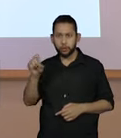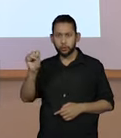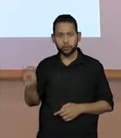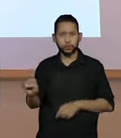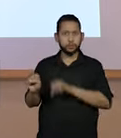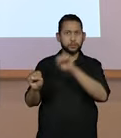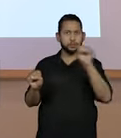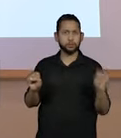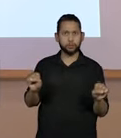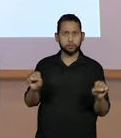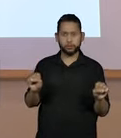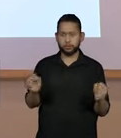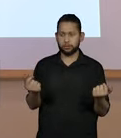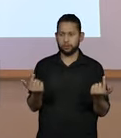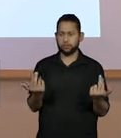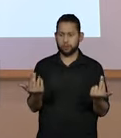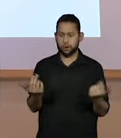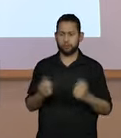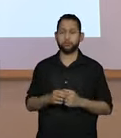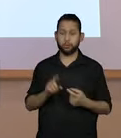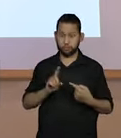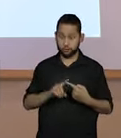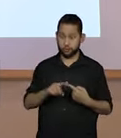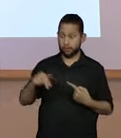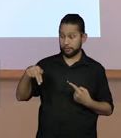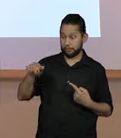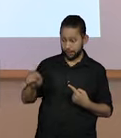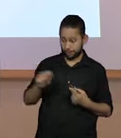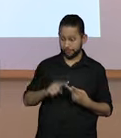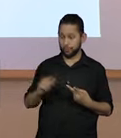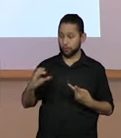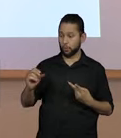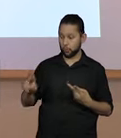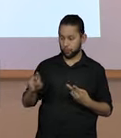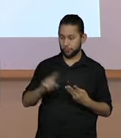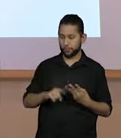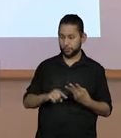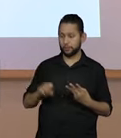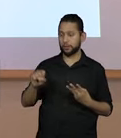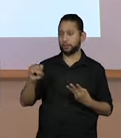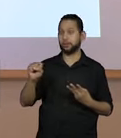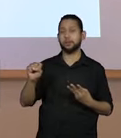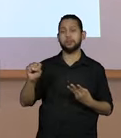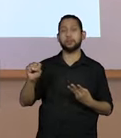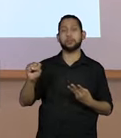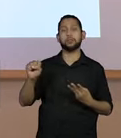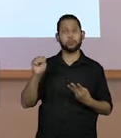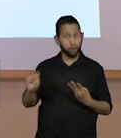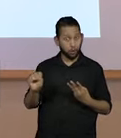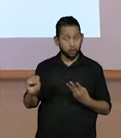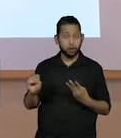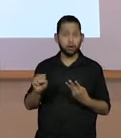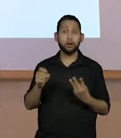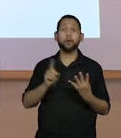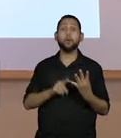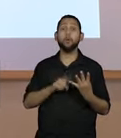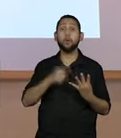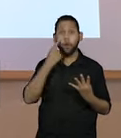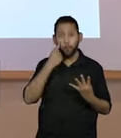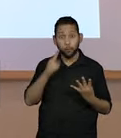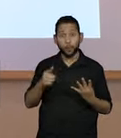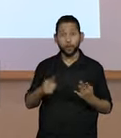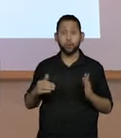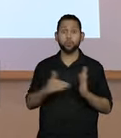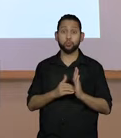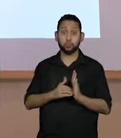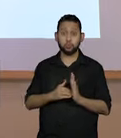está balanceado o sódio, o cobre e o enxofre. O que nós vamos fazer agora? Vamos analisar o